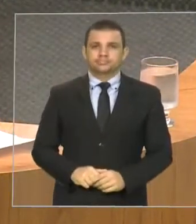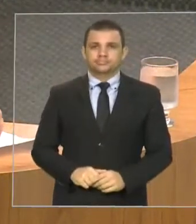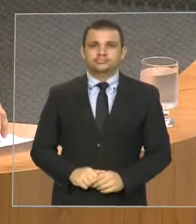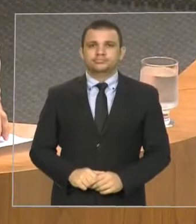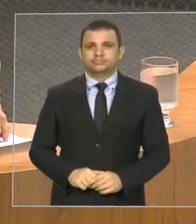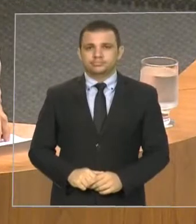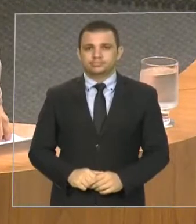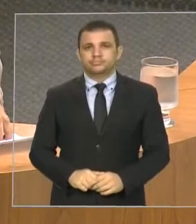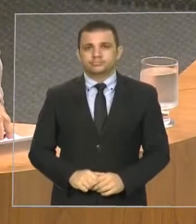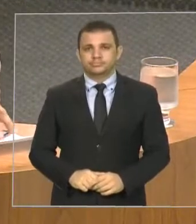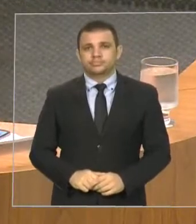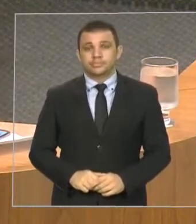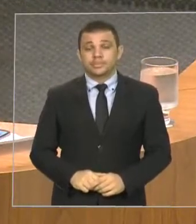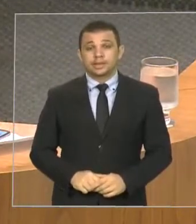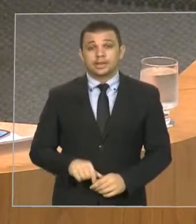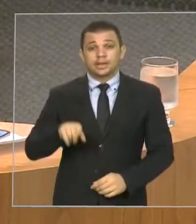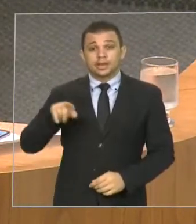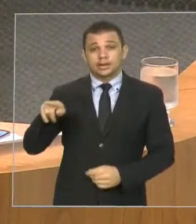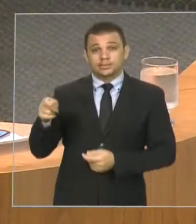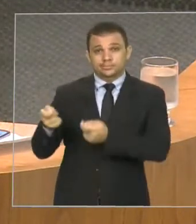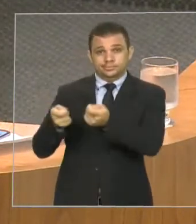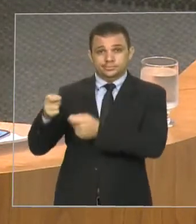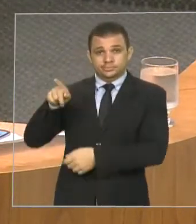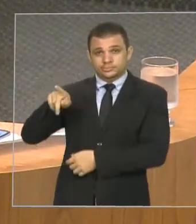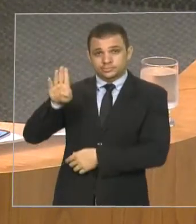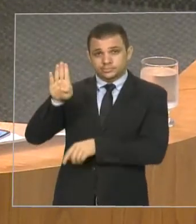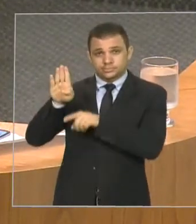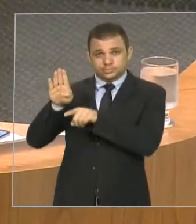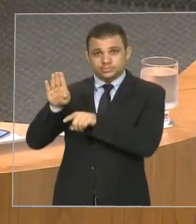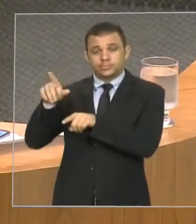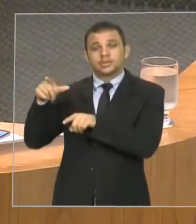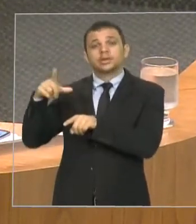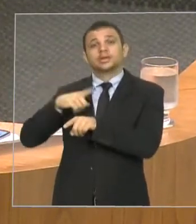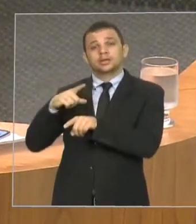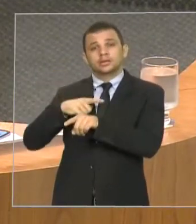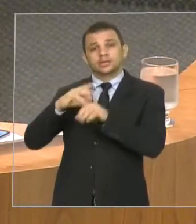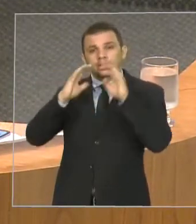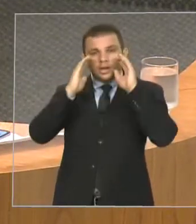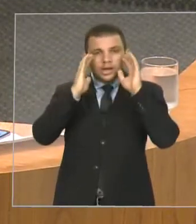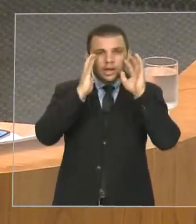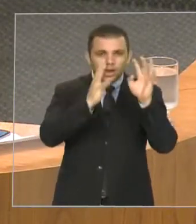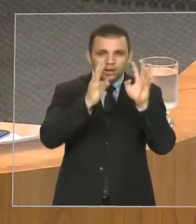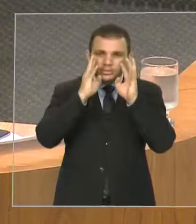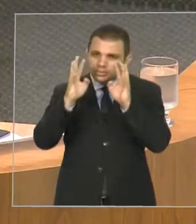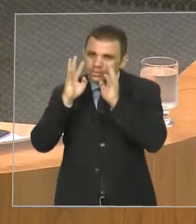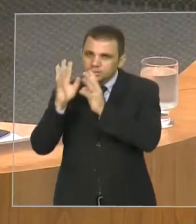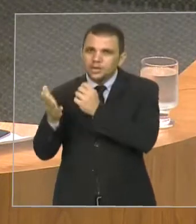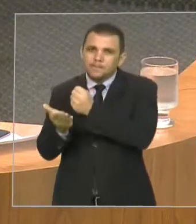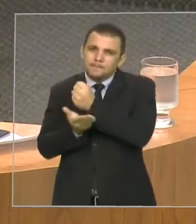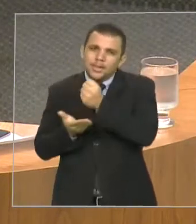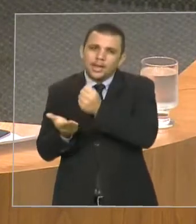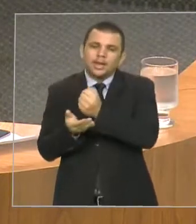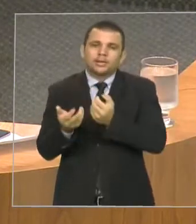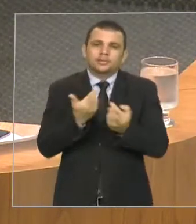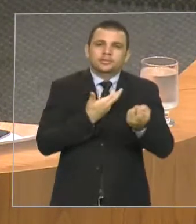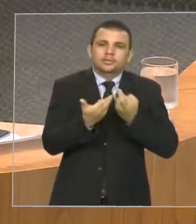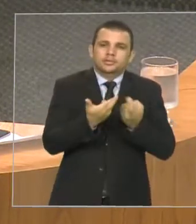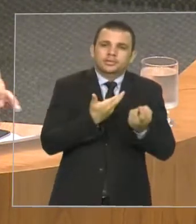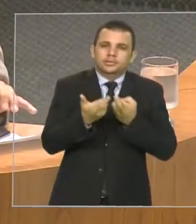Porque na administração pública, além de ter atenção a todos esses princípios das relações